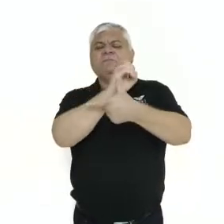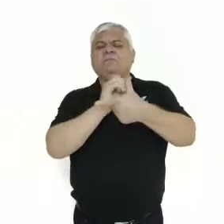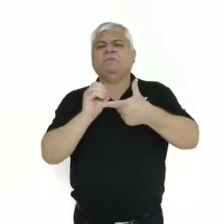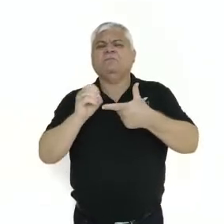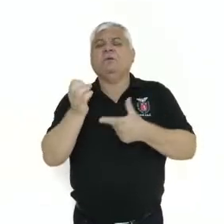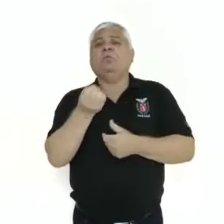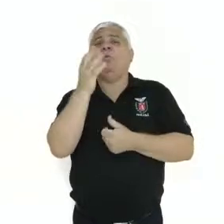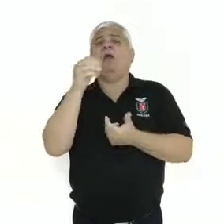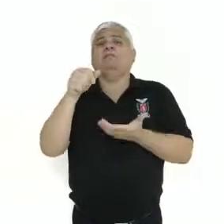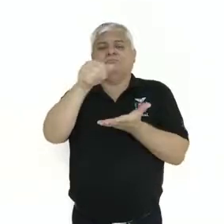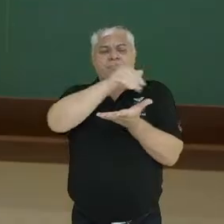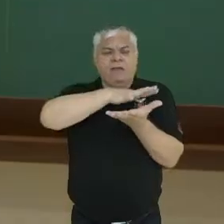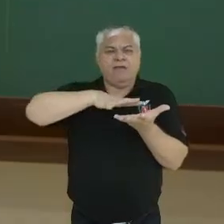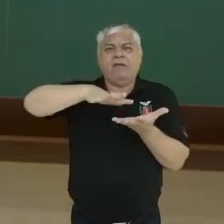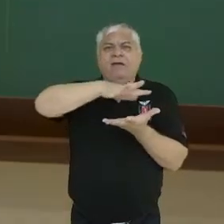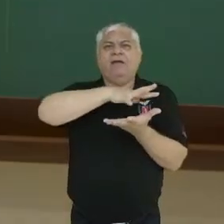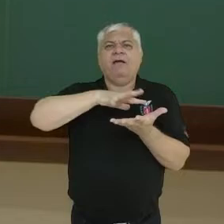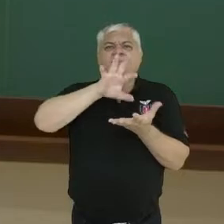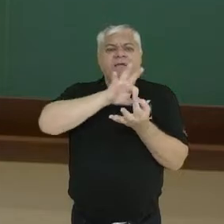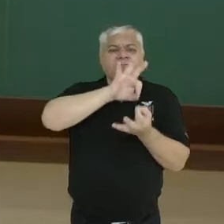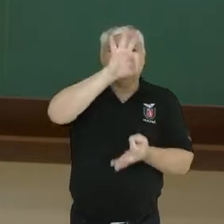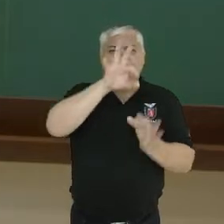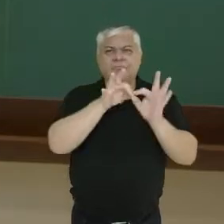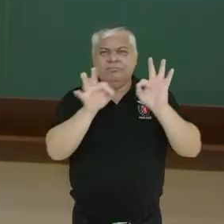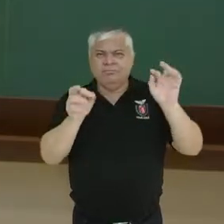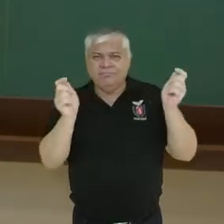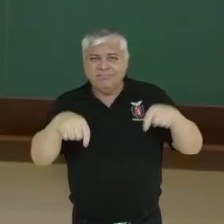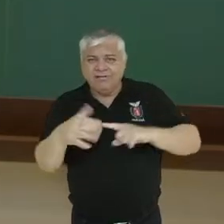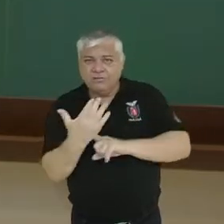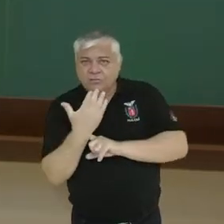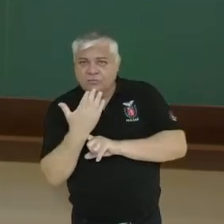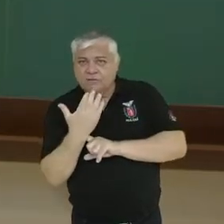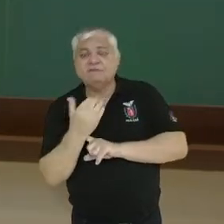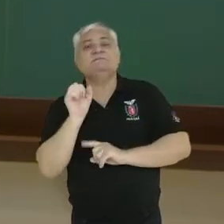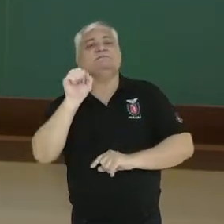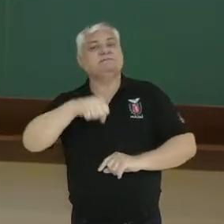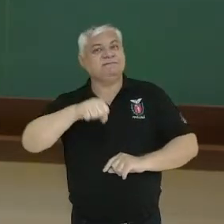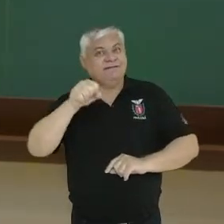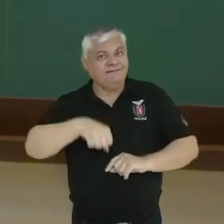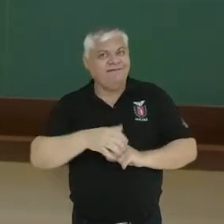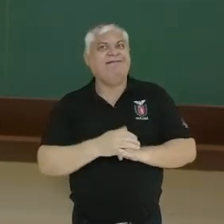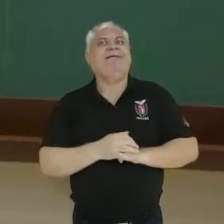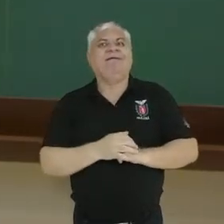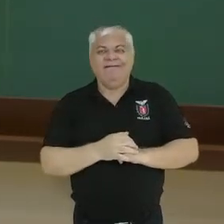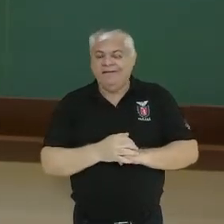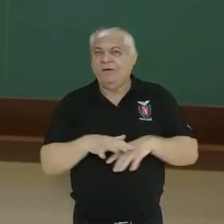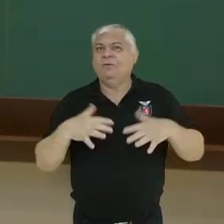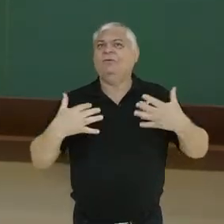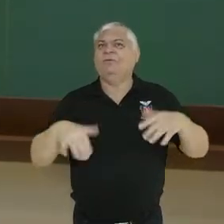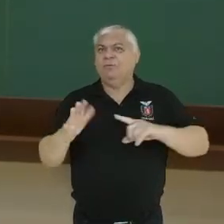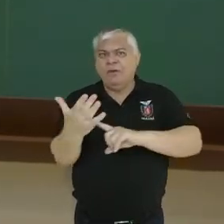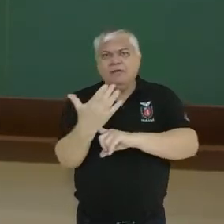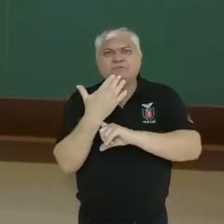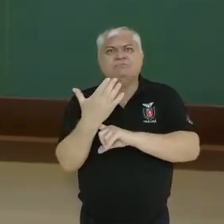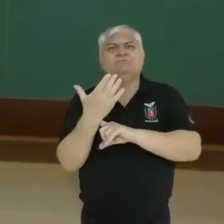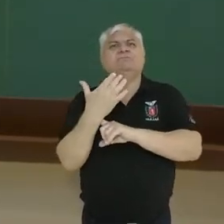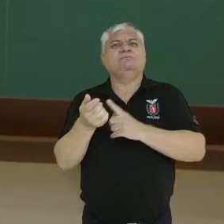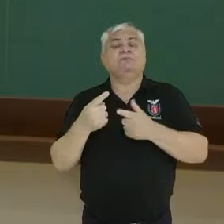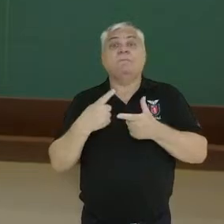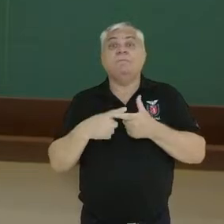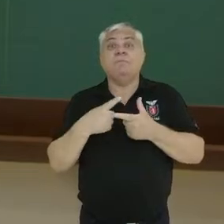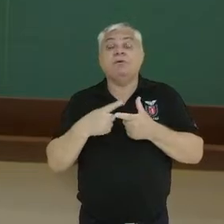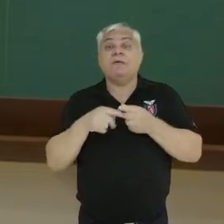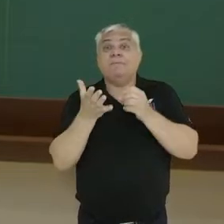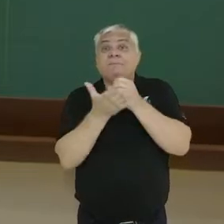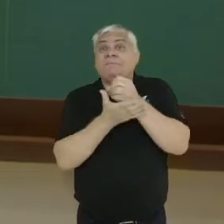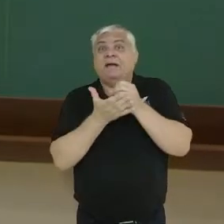planas? Quais será? Ele nos ajuda? Sim, o Teorema de Pitágoras é de muita ajuda. Ele é